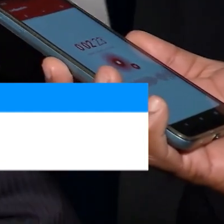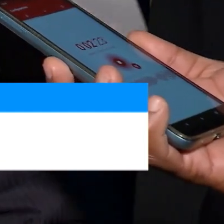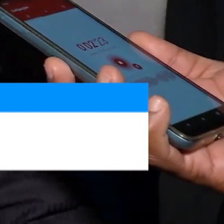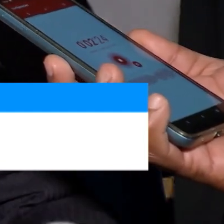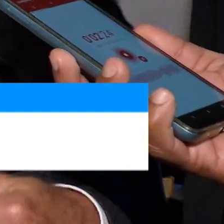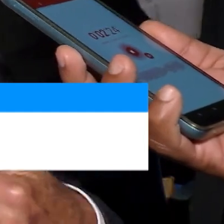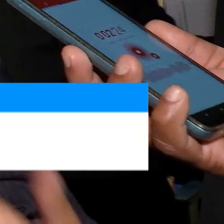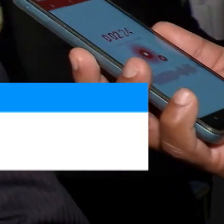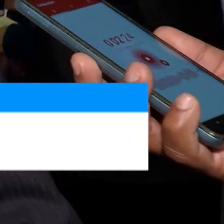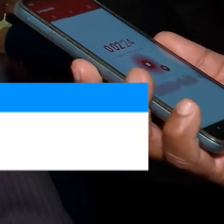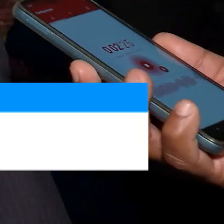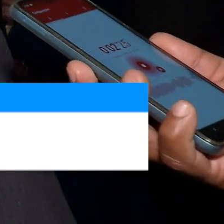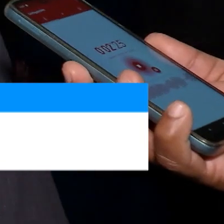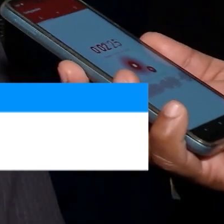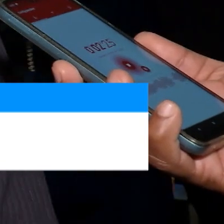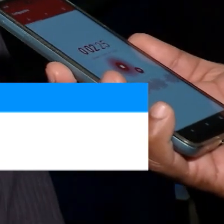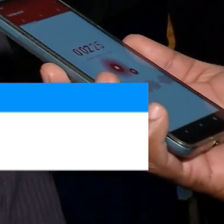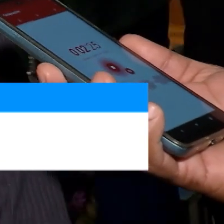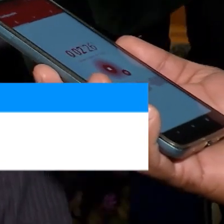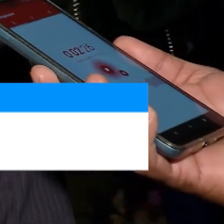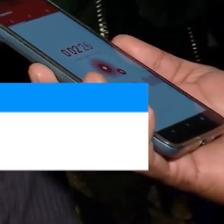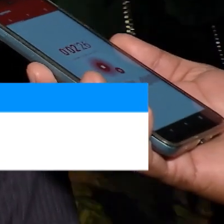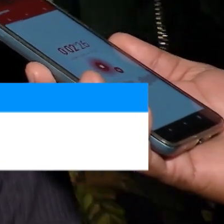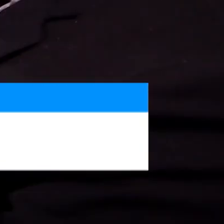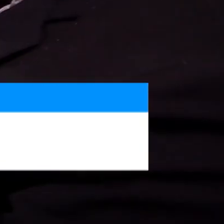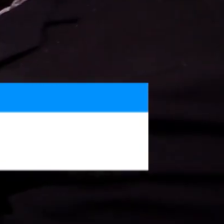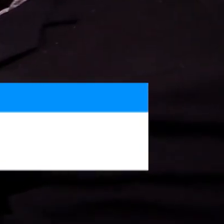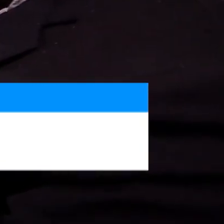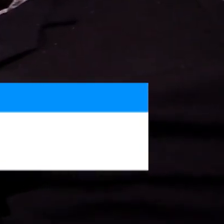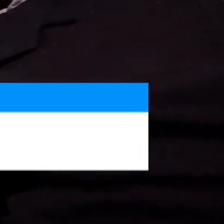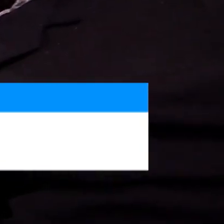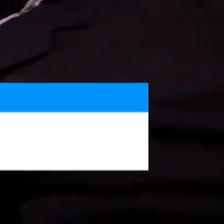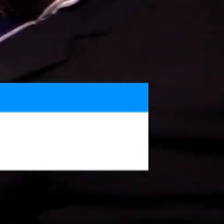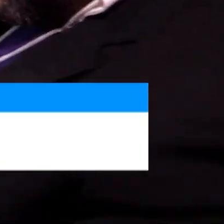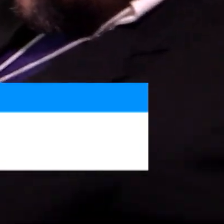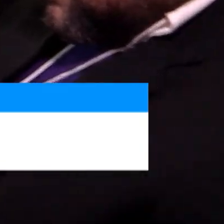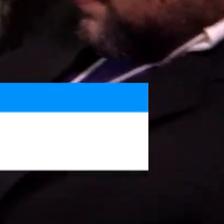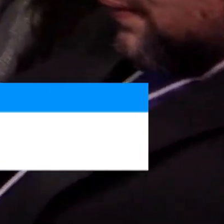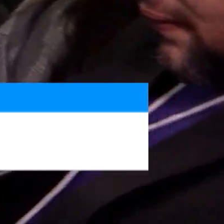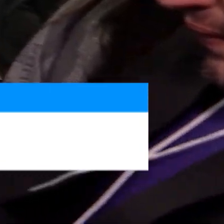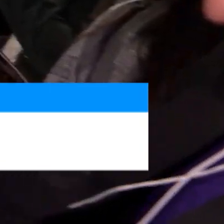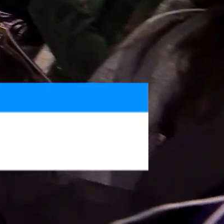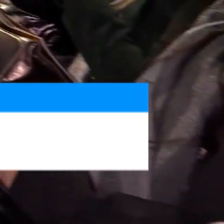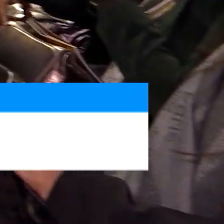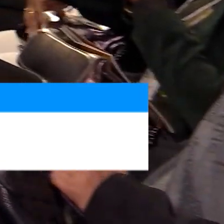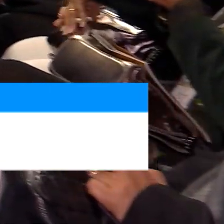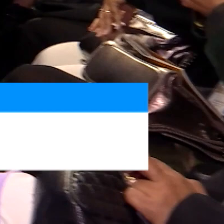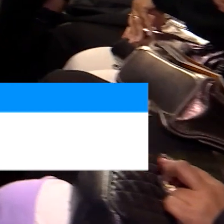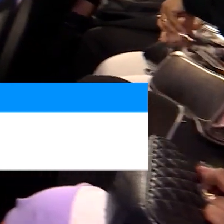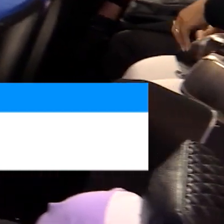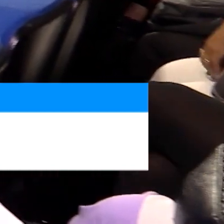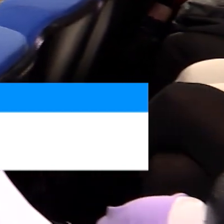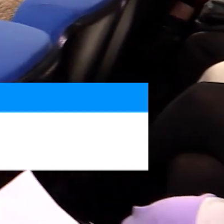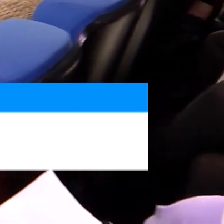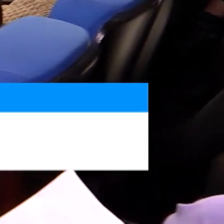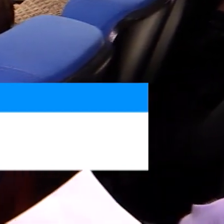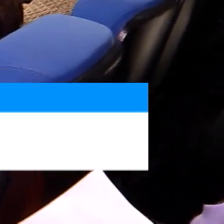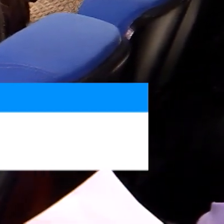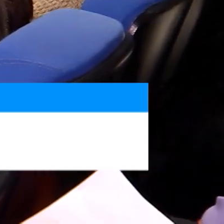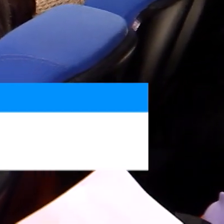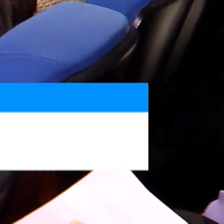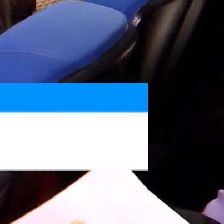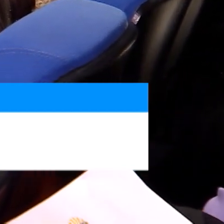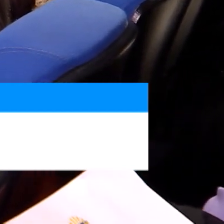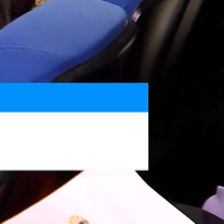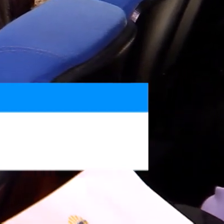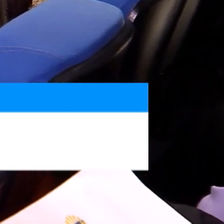assistir todas as apresentações dos três projetos. Mas não foram apenas os projetos desenvolvidos pelos legislativos que os